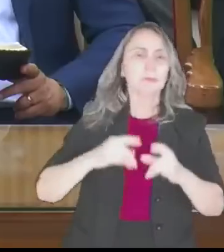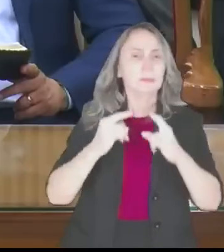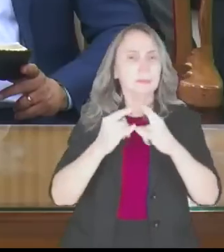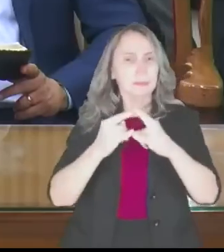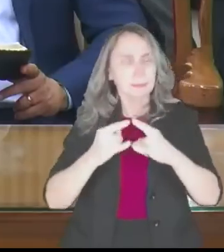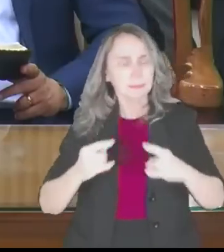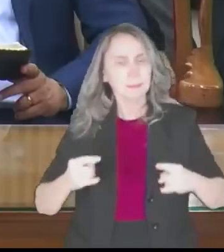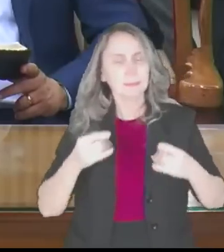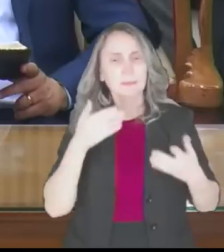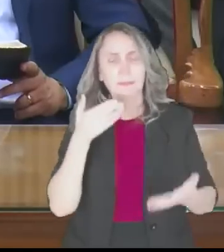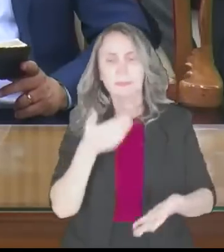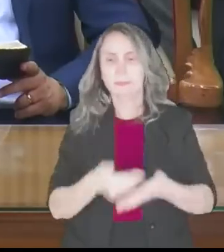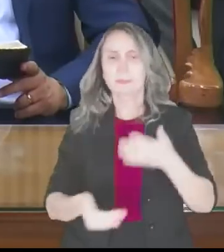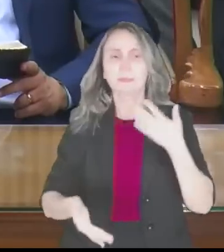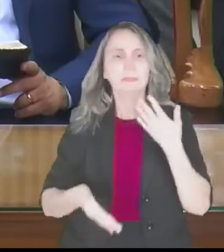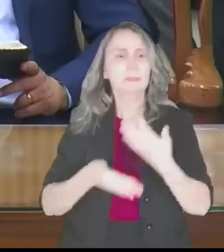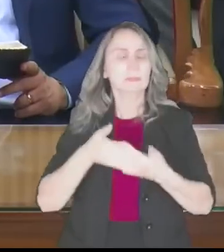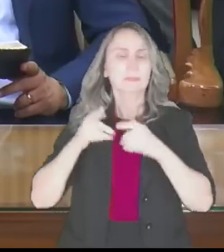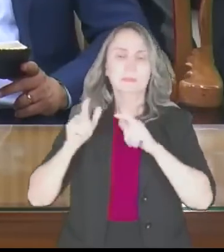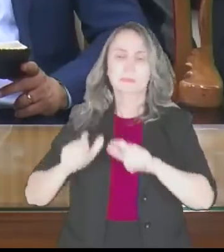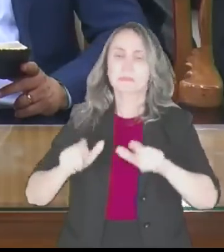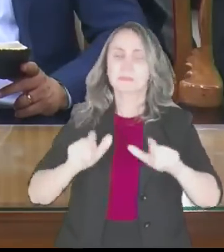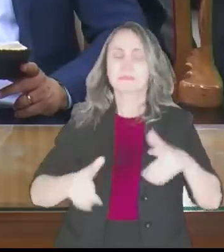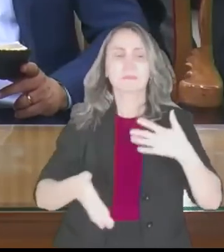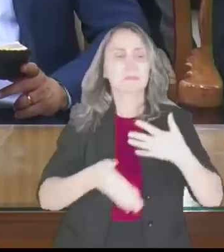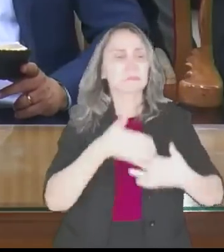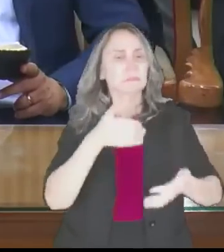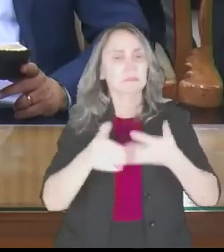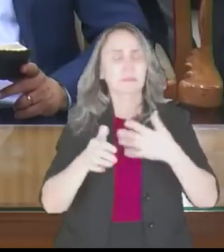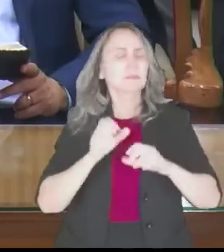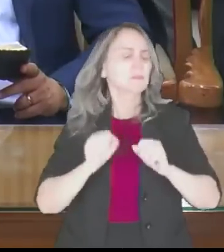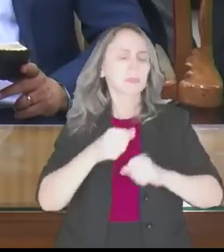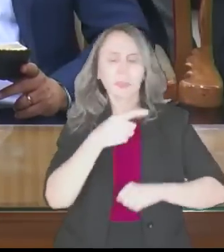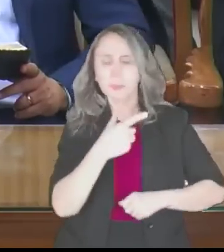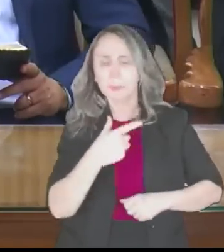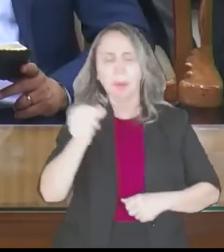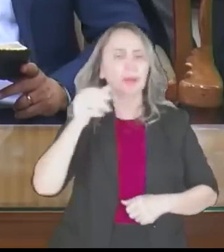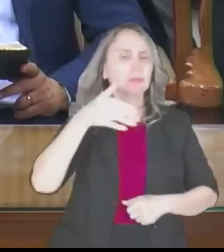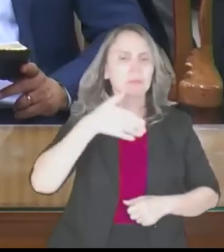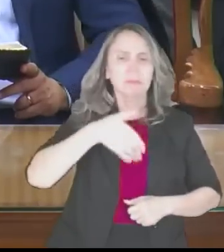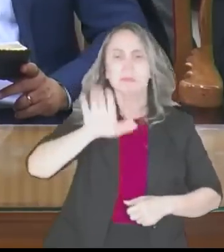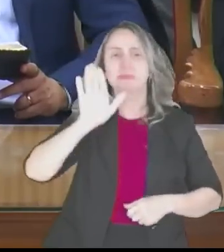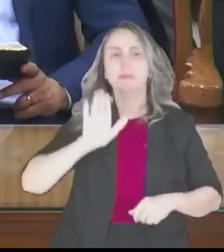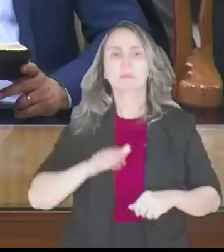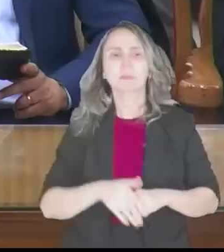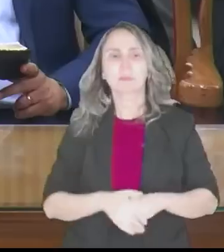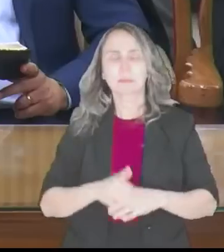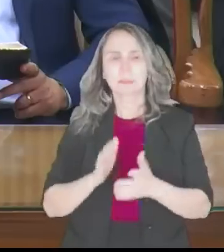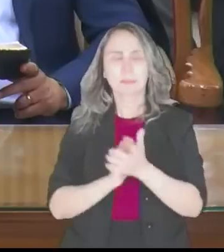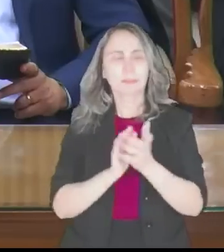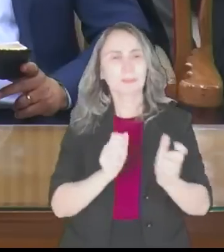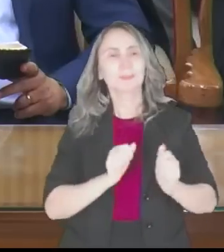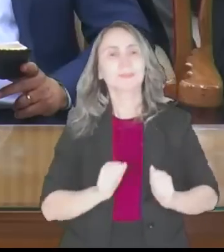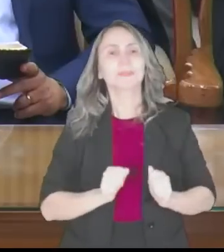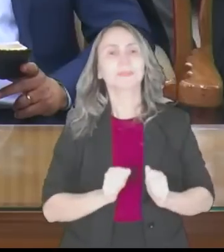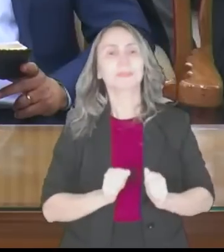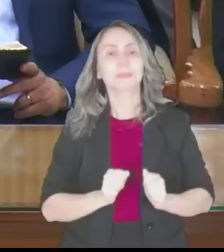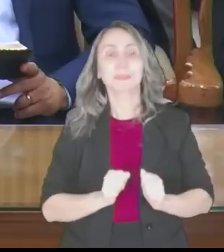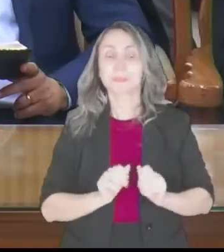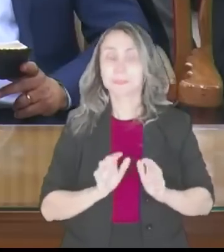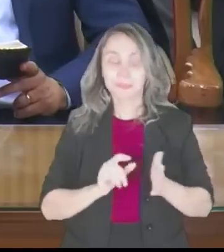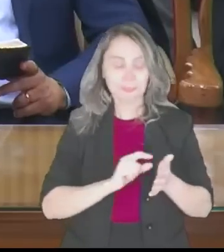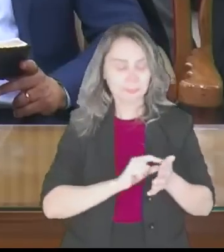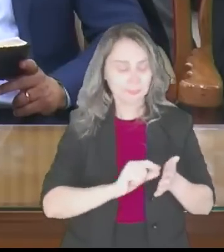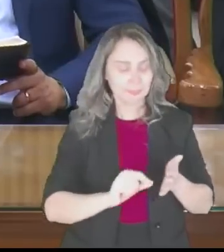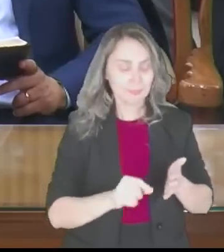ir para onde eles quiserem. Diga a eles que eles vão embora para as tendas deles. Aleluia! Agora o 31,